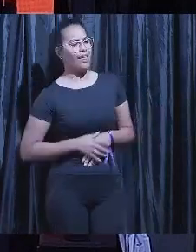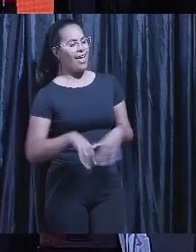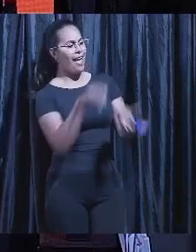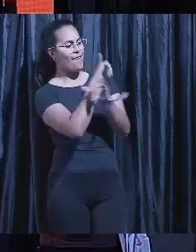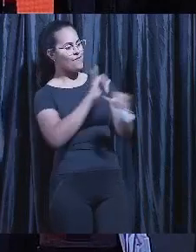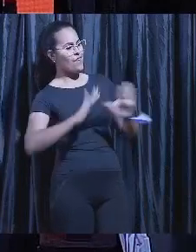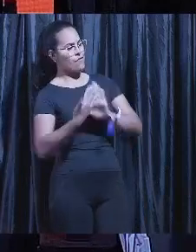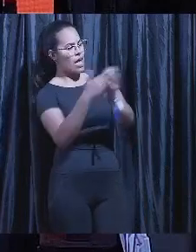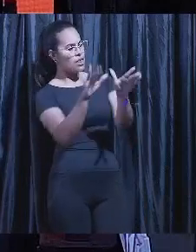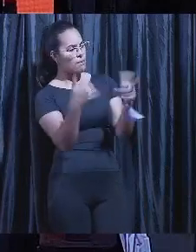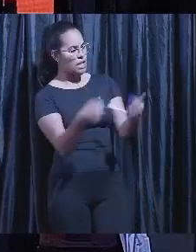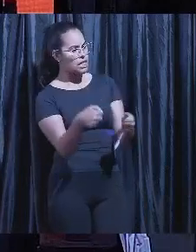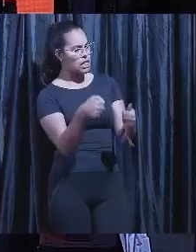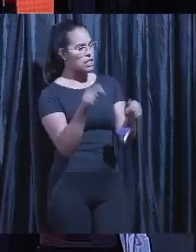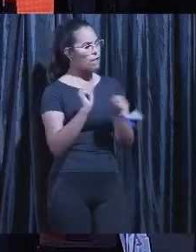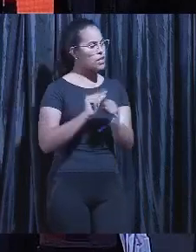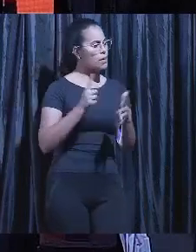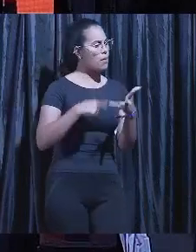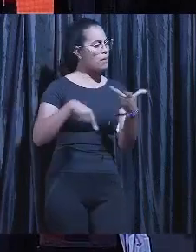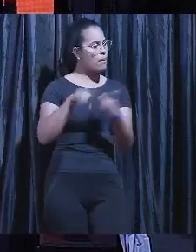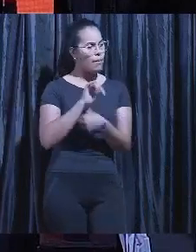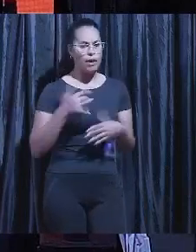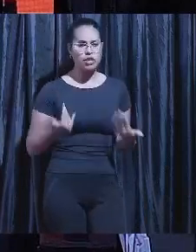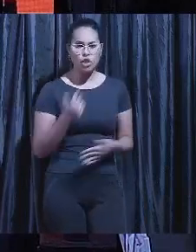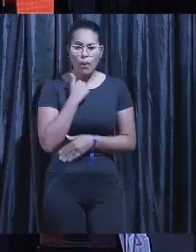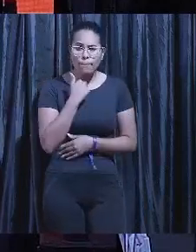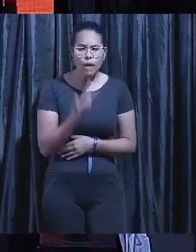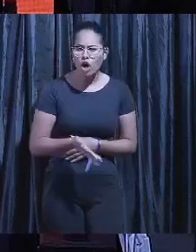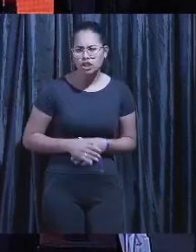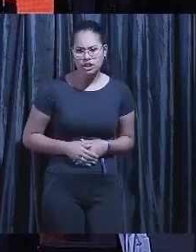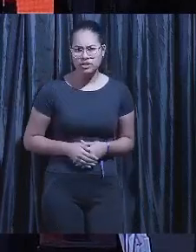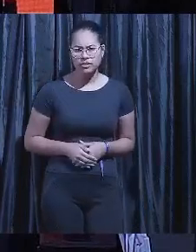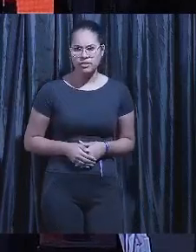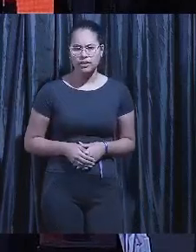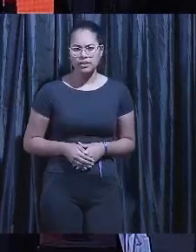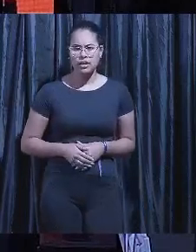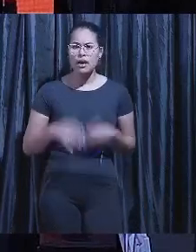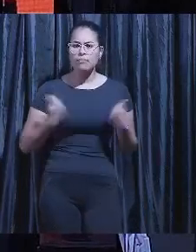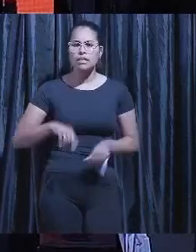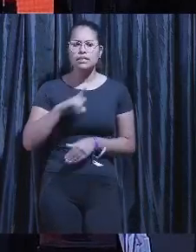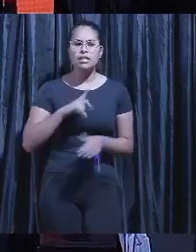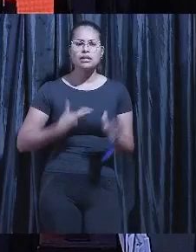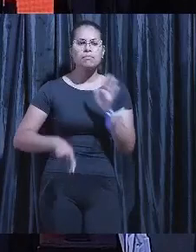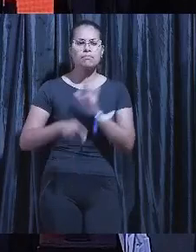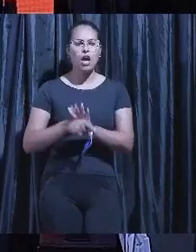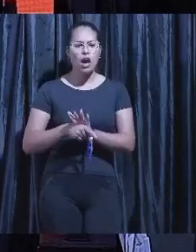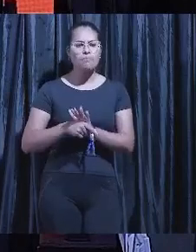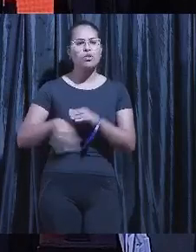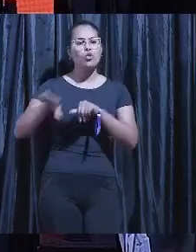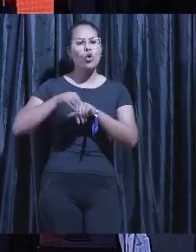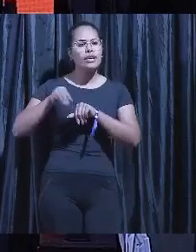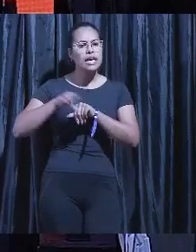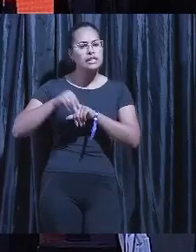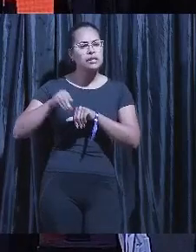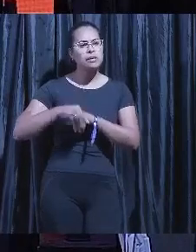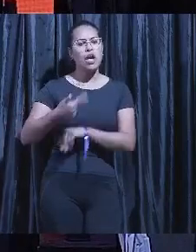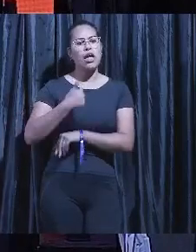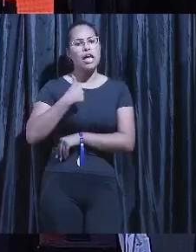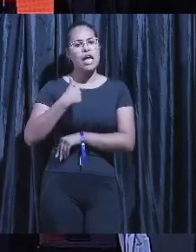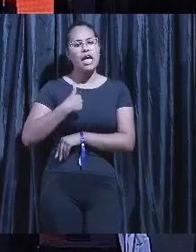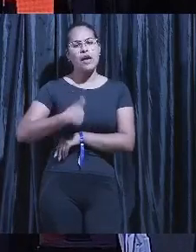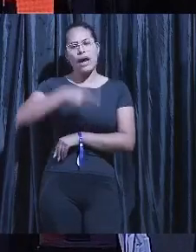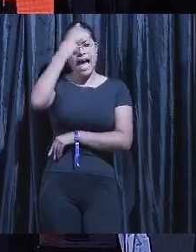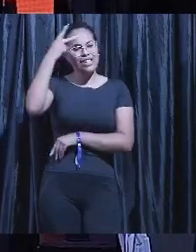fazer, né? Num lugar de tenho o conhecimento, sou a pessoa que sabe de